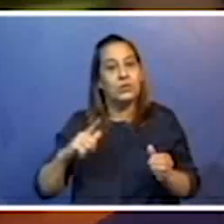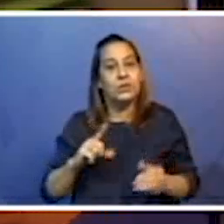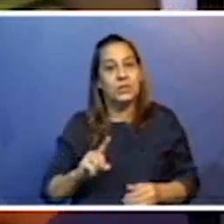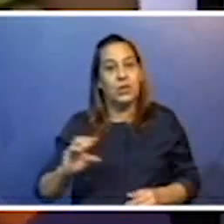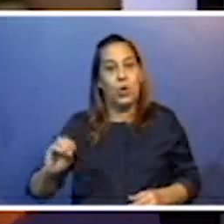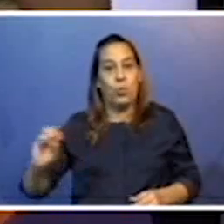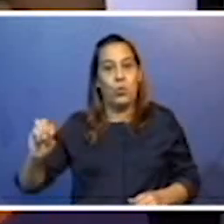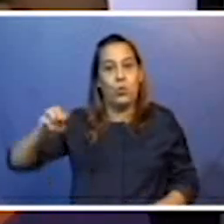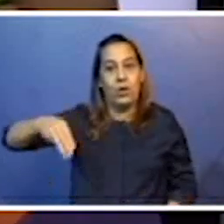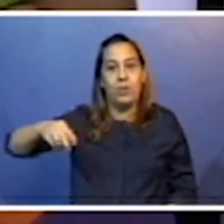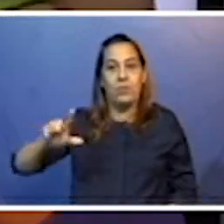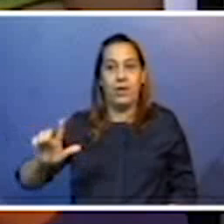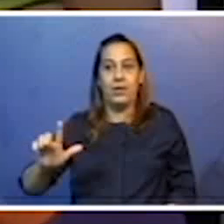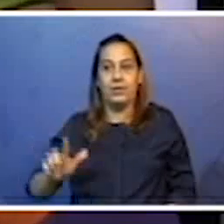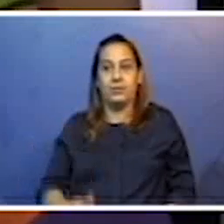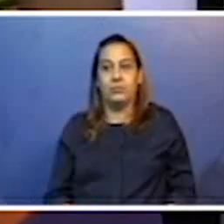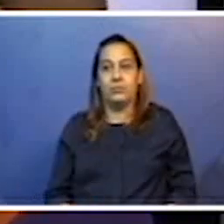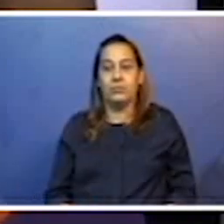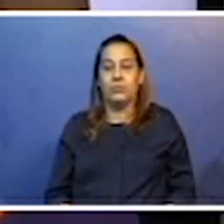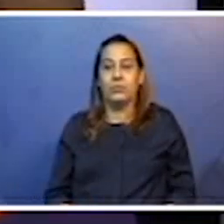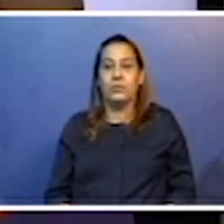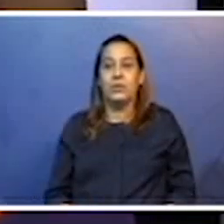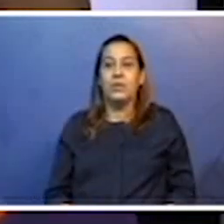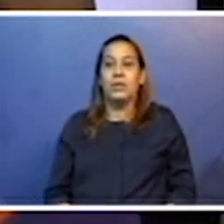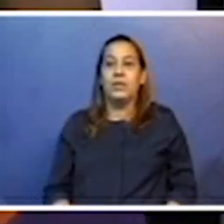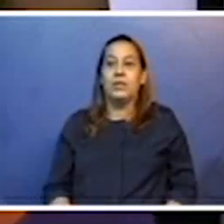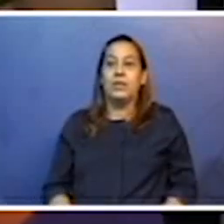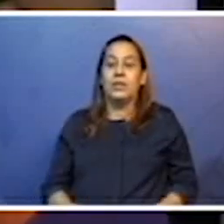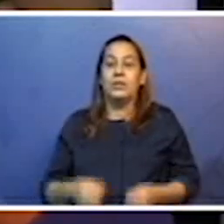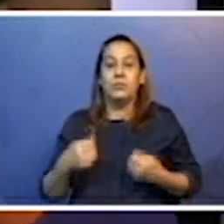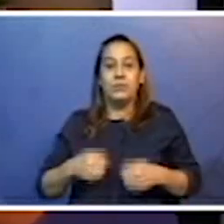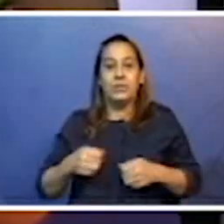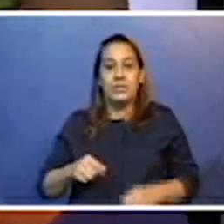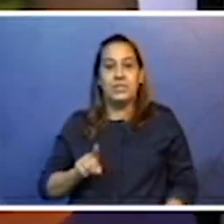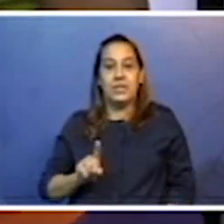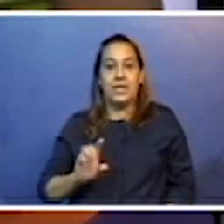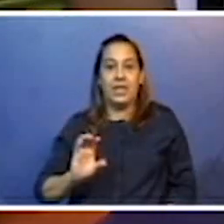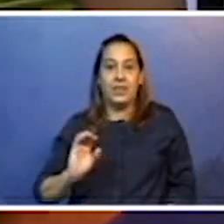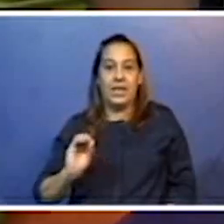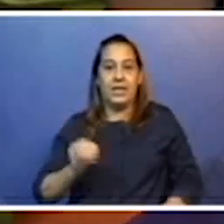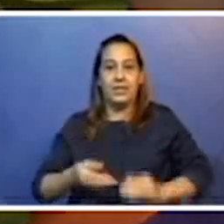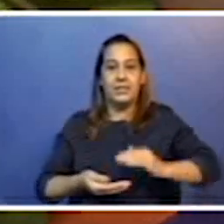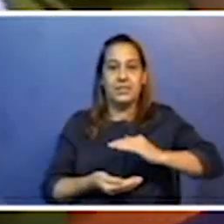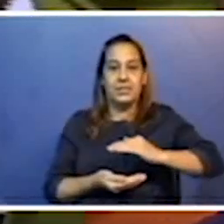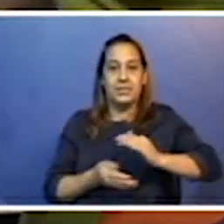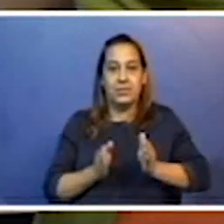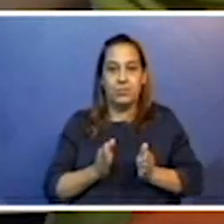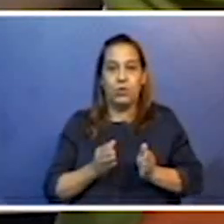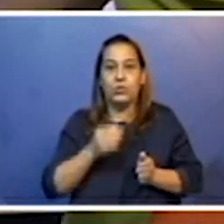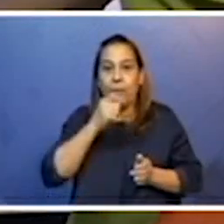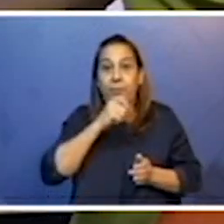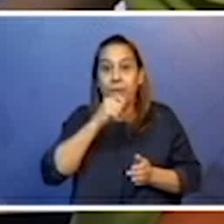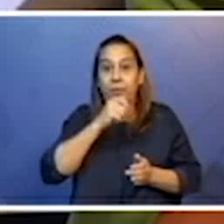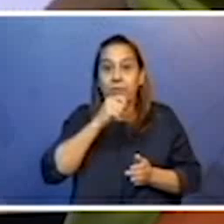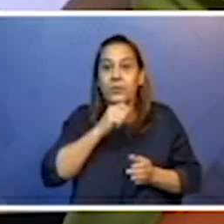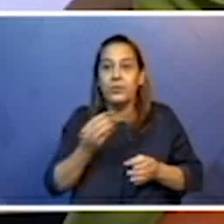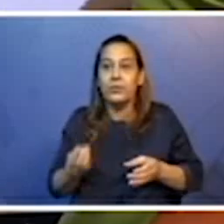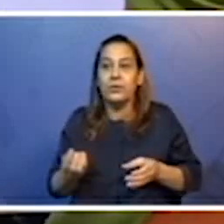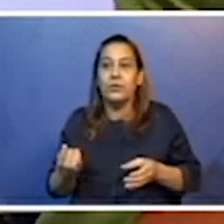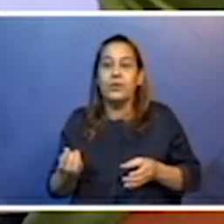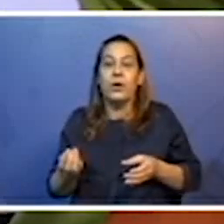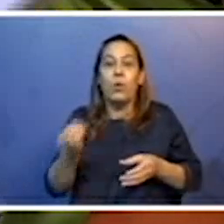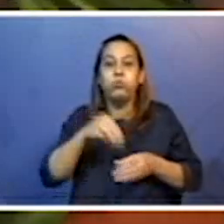olha, ficou grande porque está pedindo duas coisas. São necessários 10 potes 2 para encher o pote 4